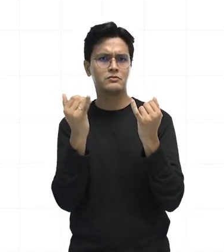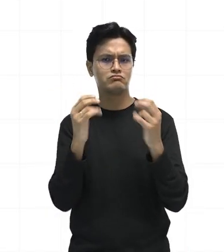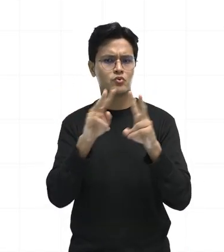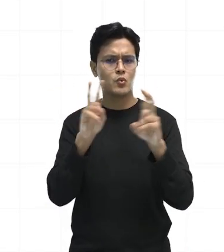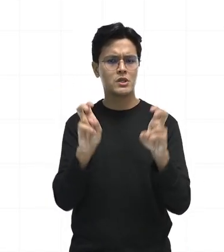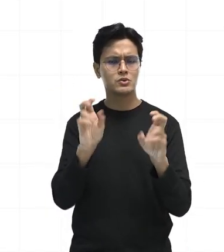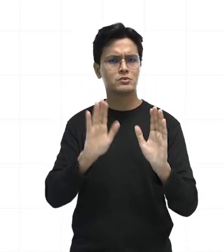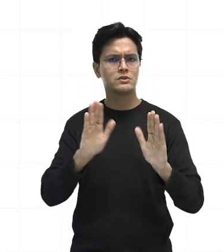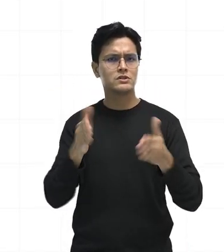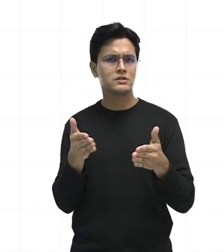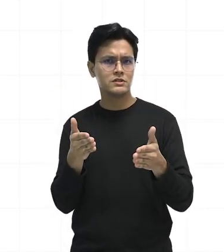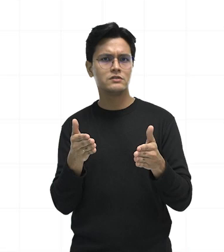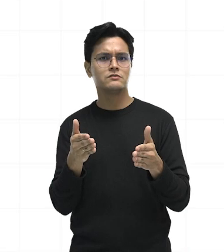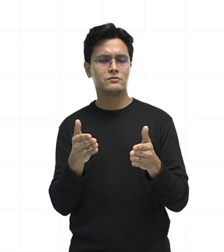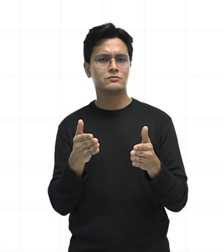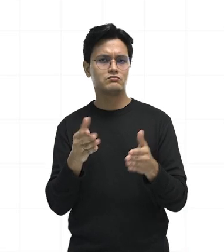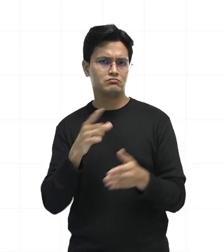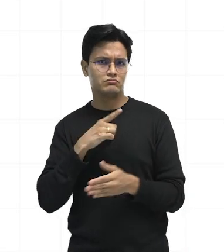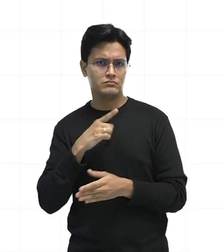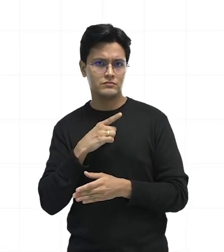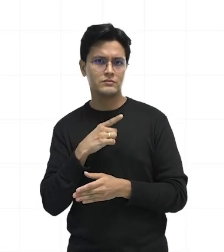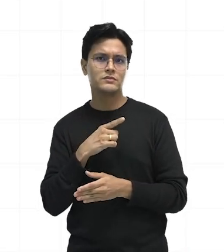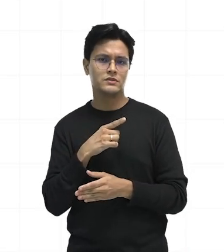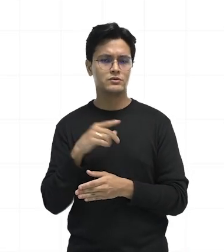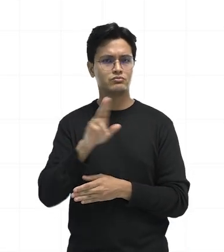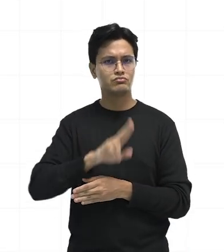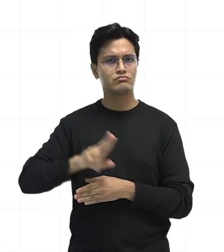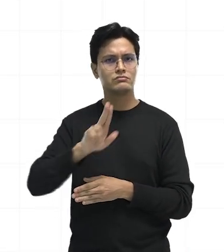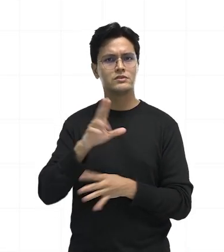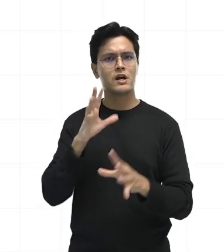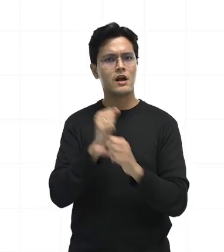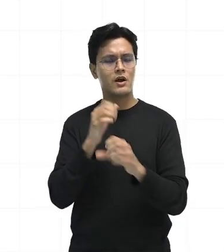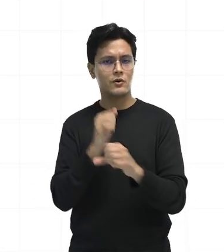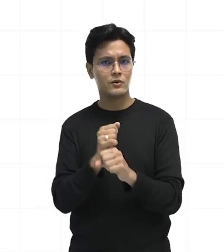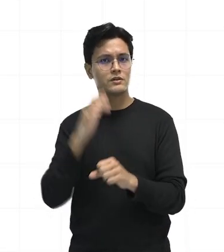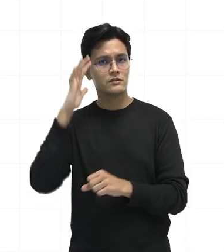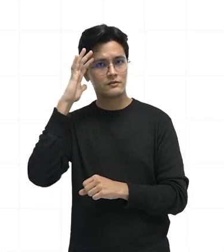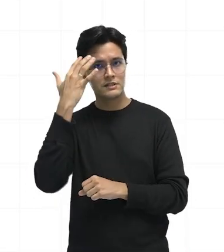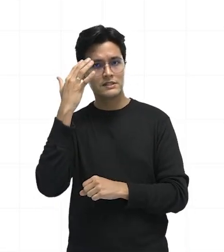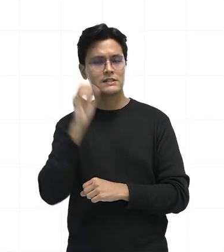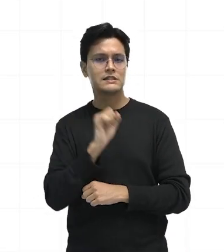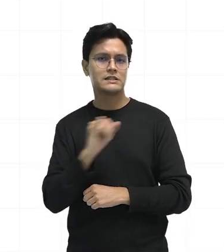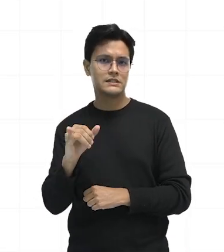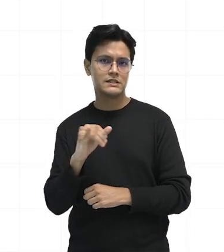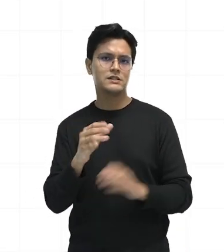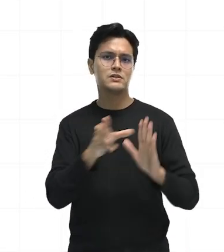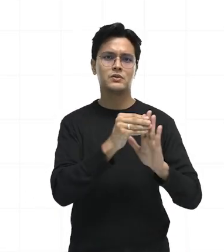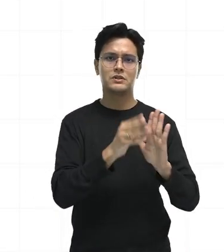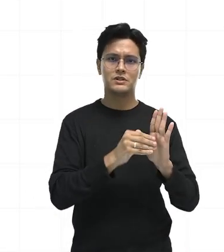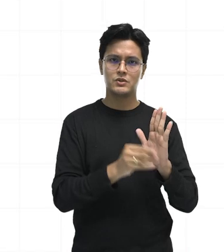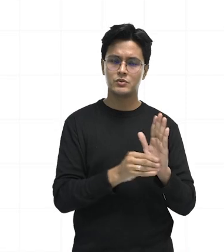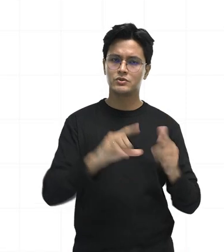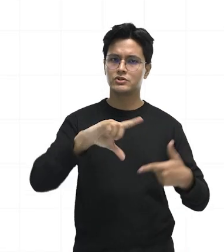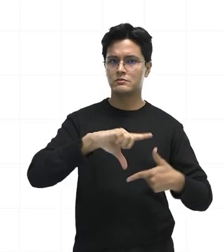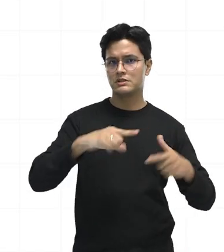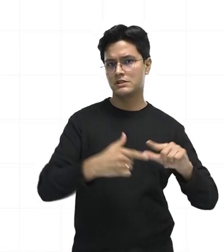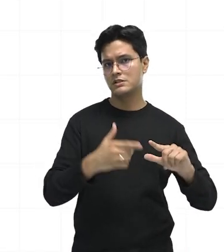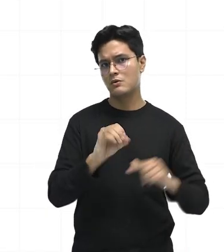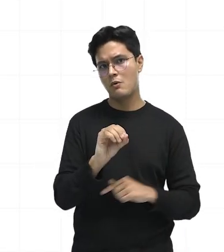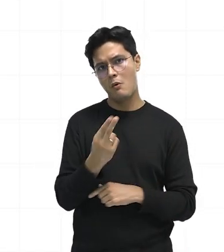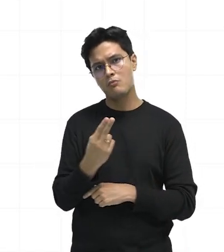assunto, que assunto nós vamos utilizar para resolver esse problema, se é um conteúdo de geometria, se não